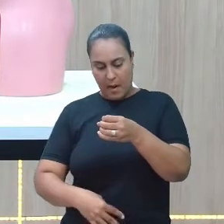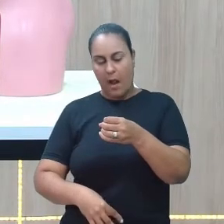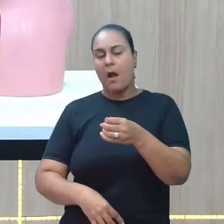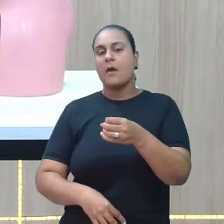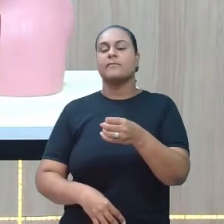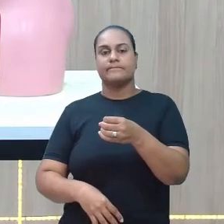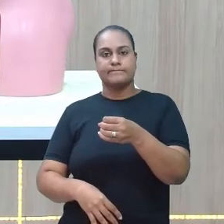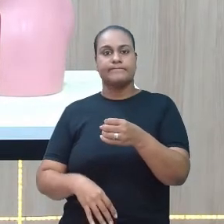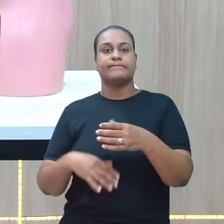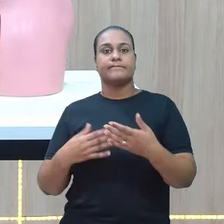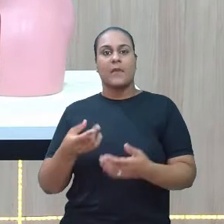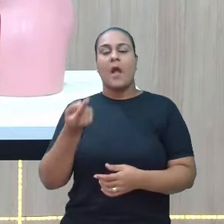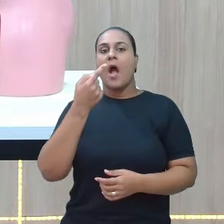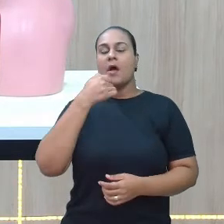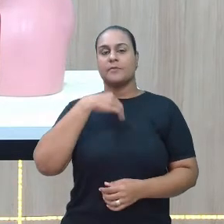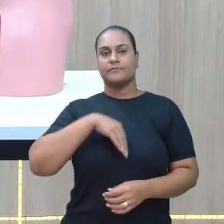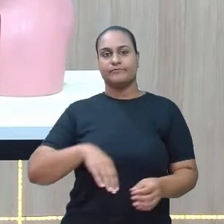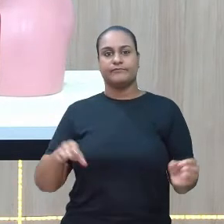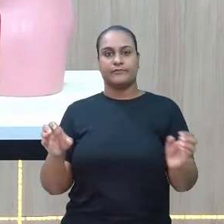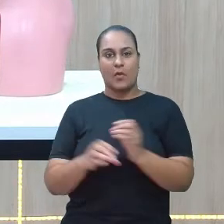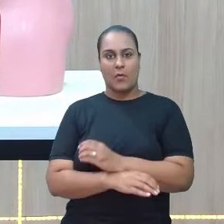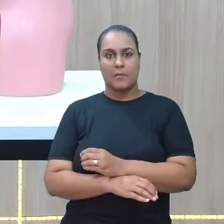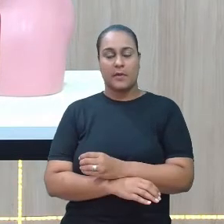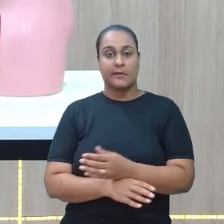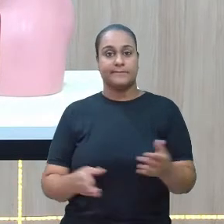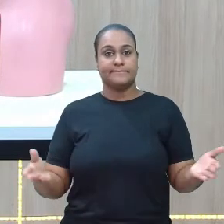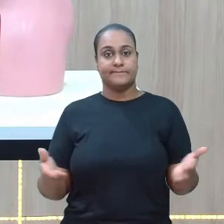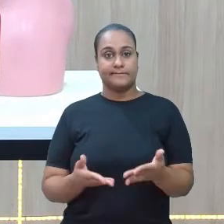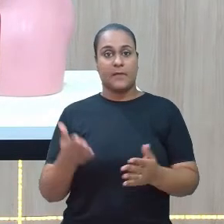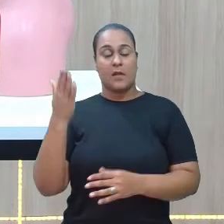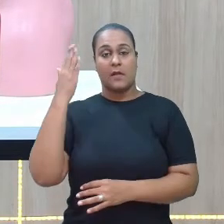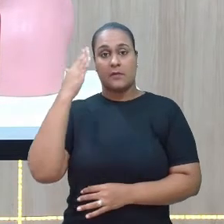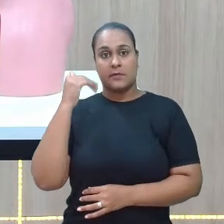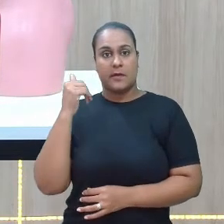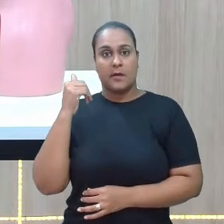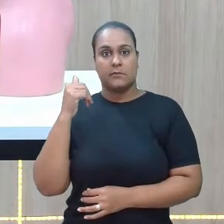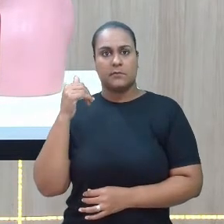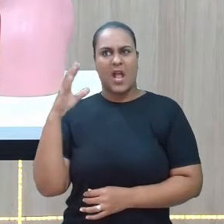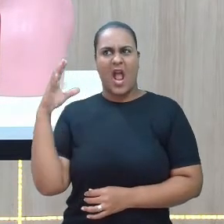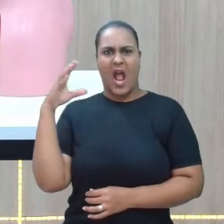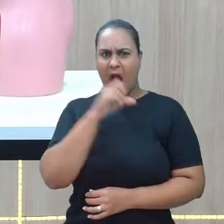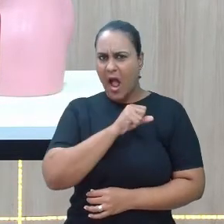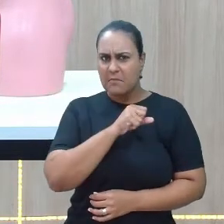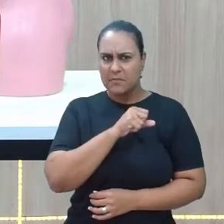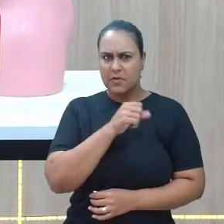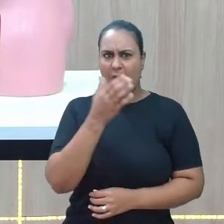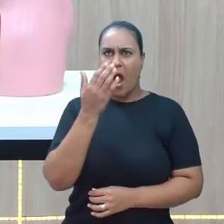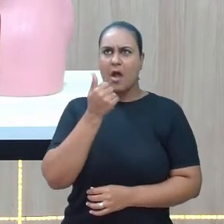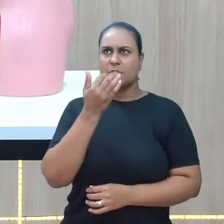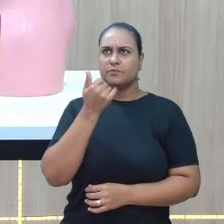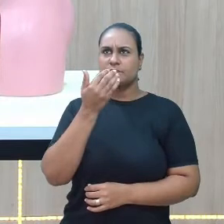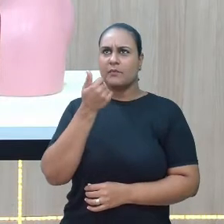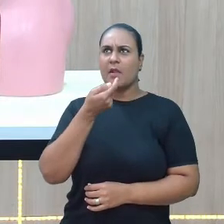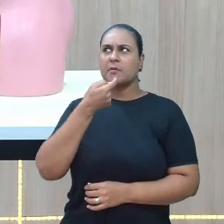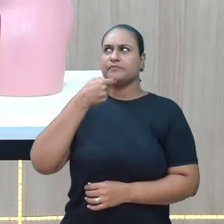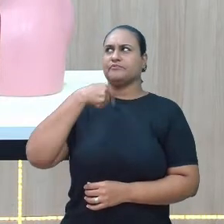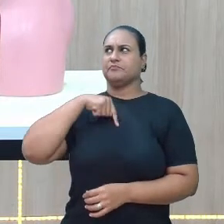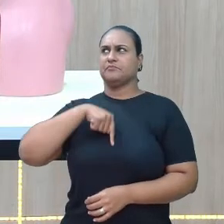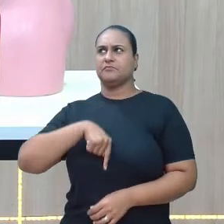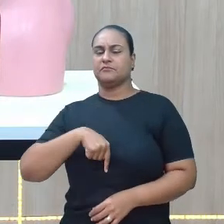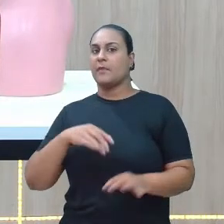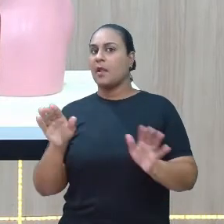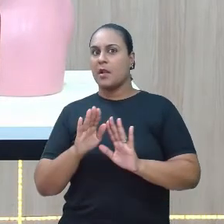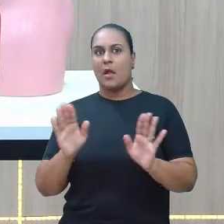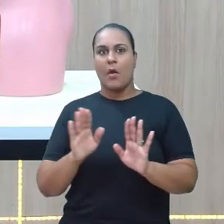a digestão está completa. Agora, sabemos que não é rápida. Ingerimos o alimento, ele demora a